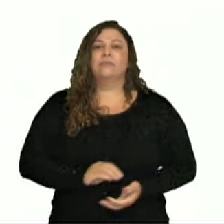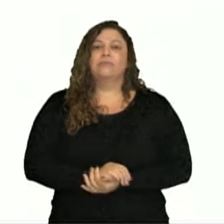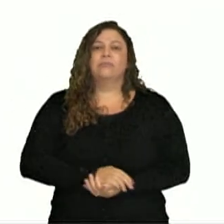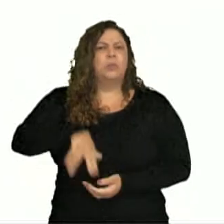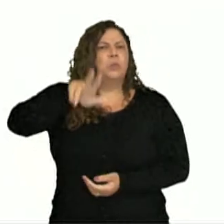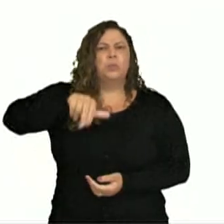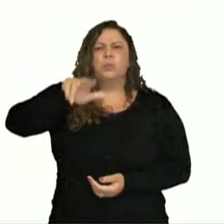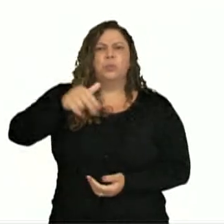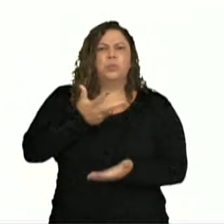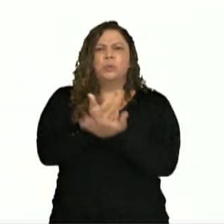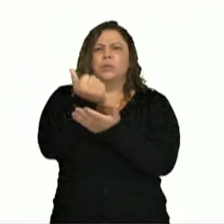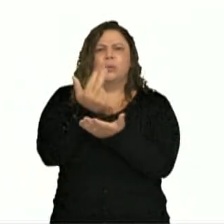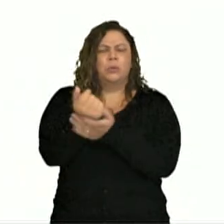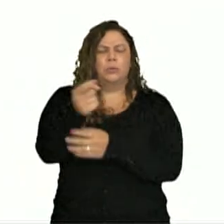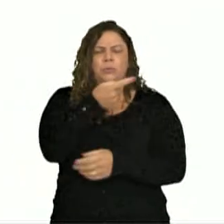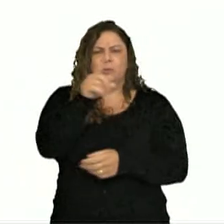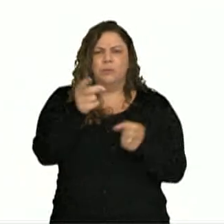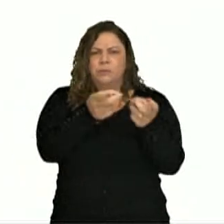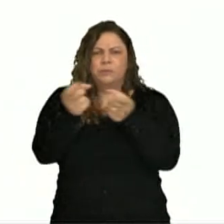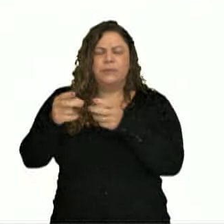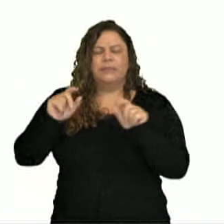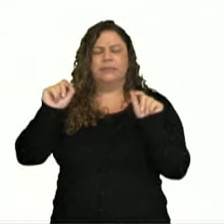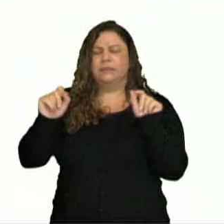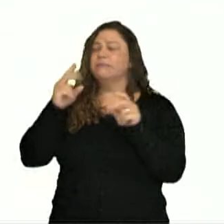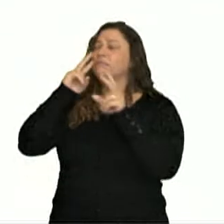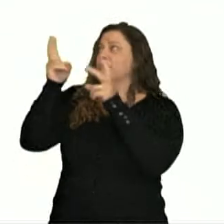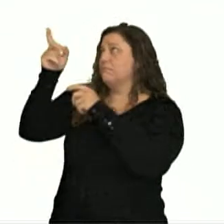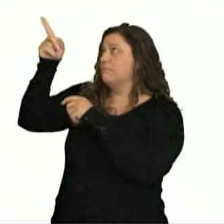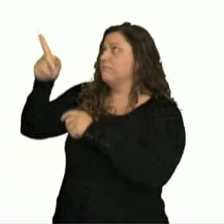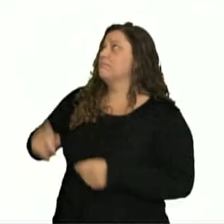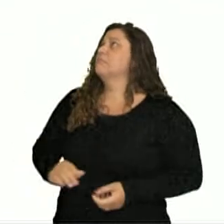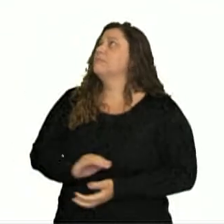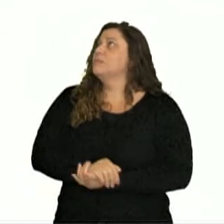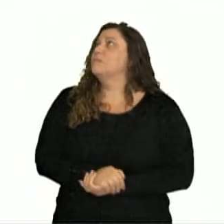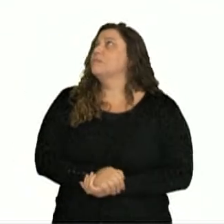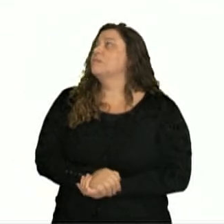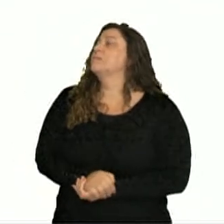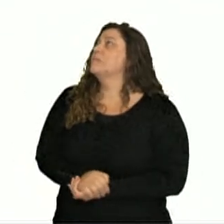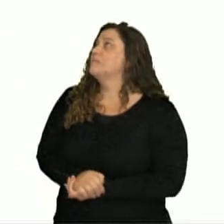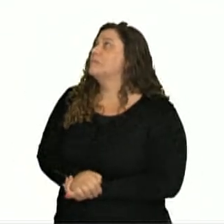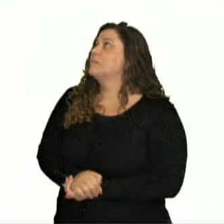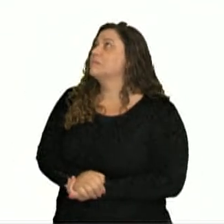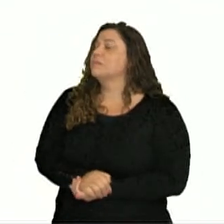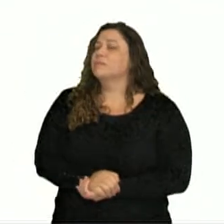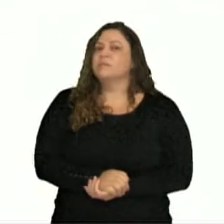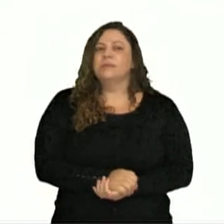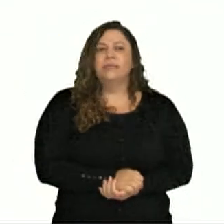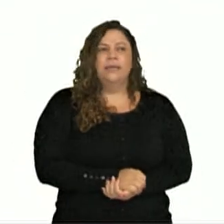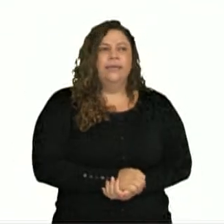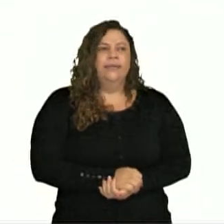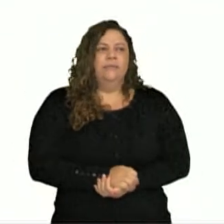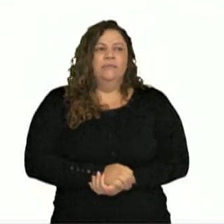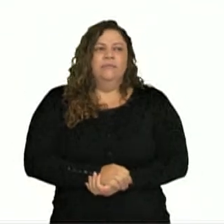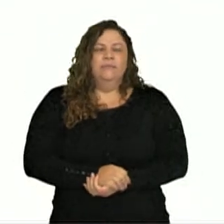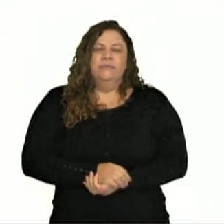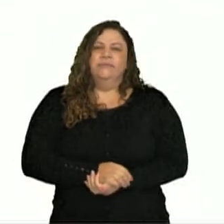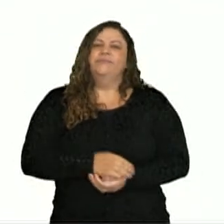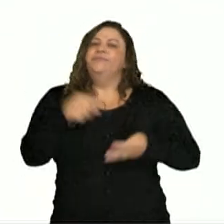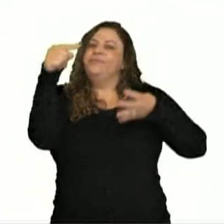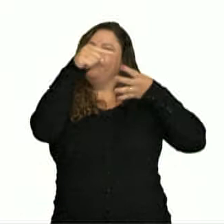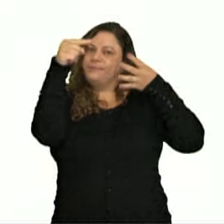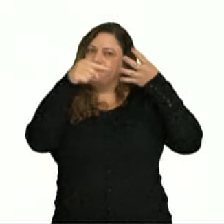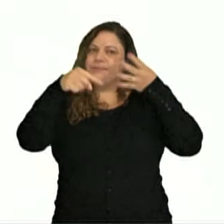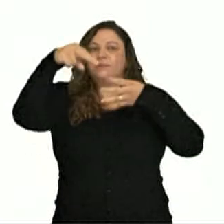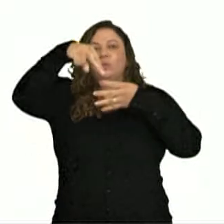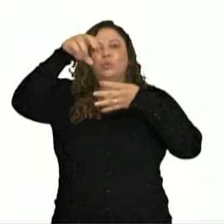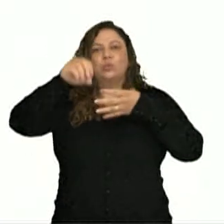nunca compres, jamás le digas. No tengas miedo. Então, temos aí no, nunca,